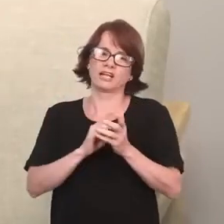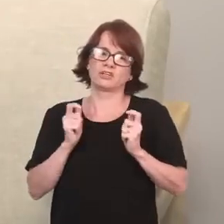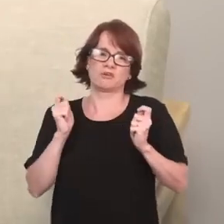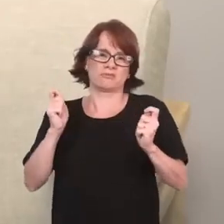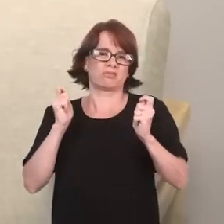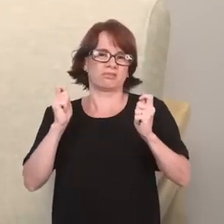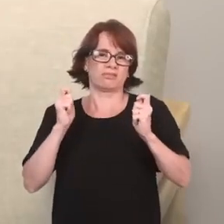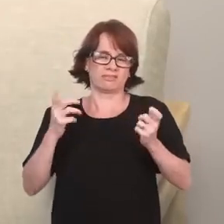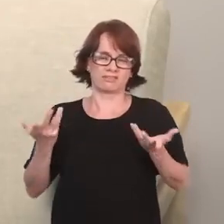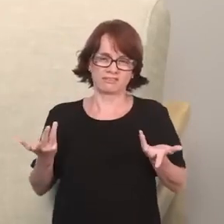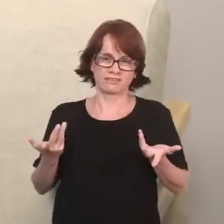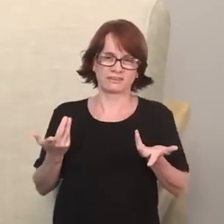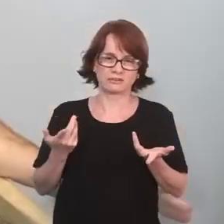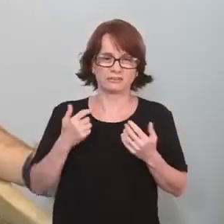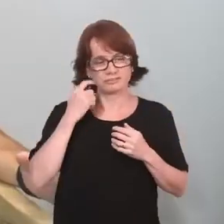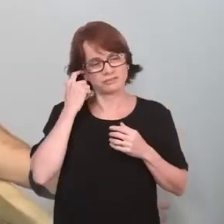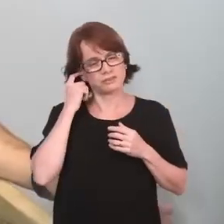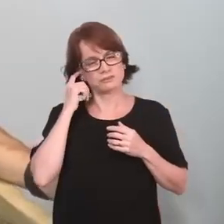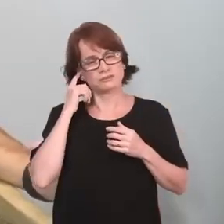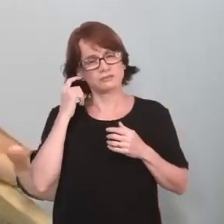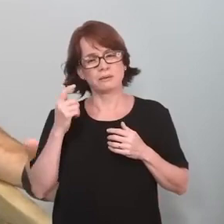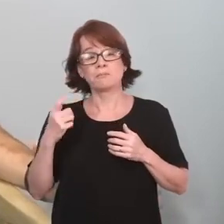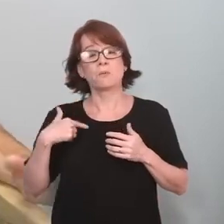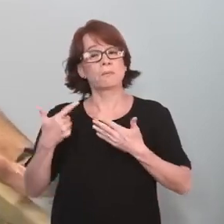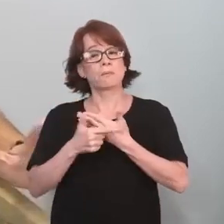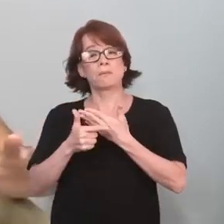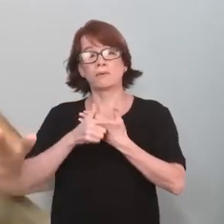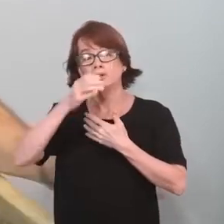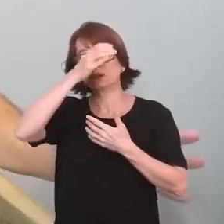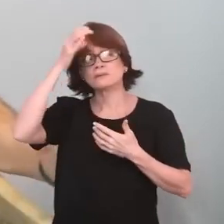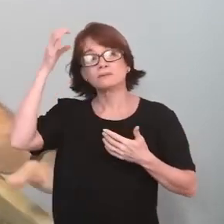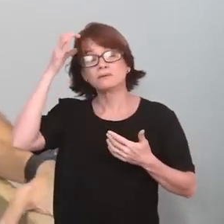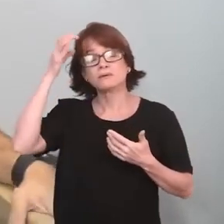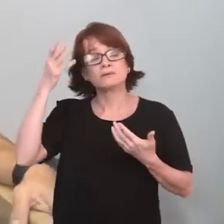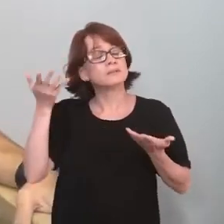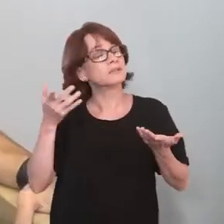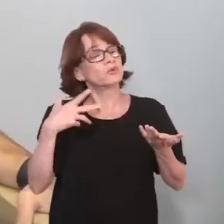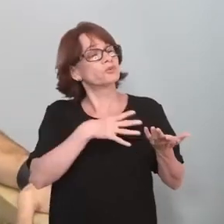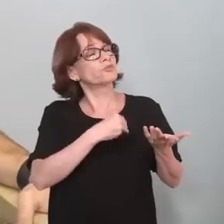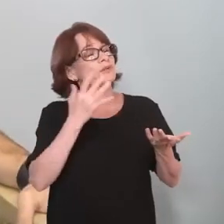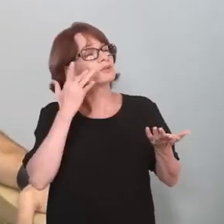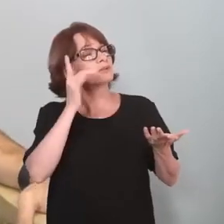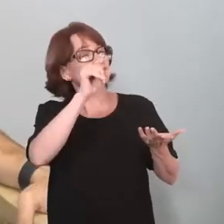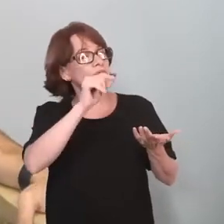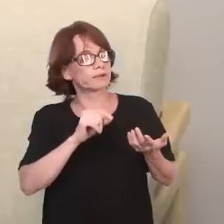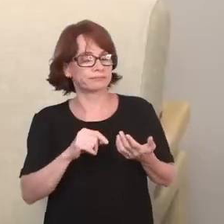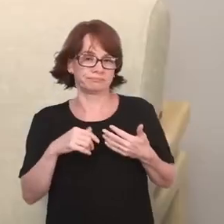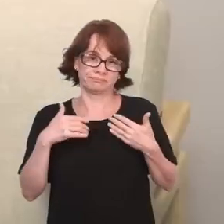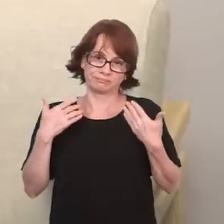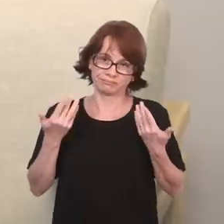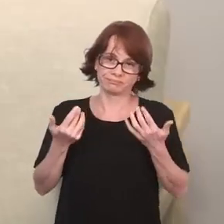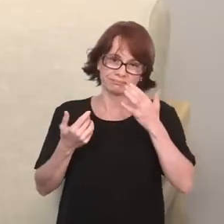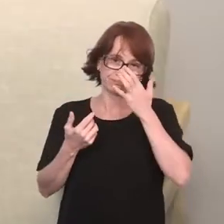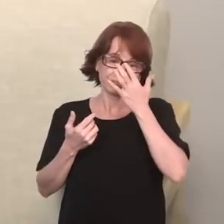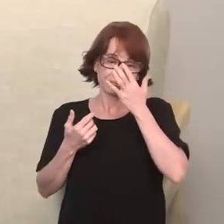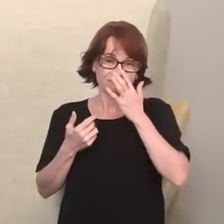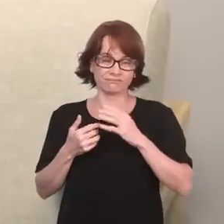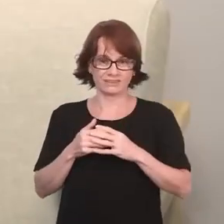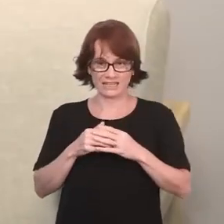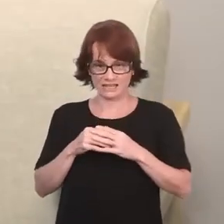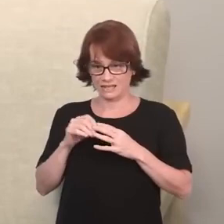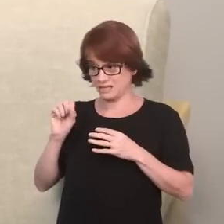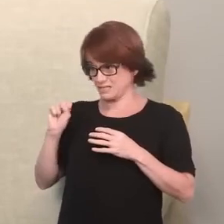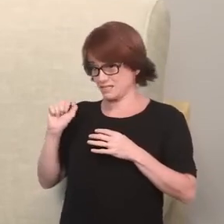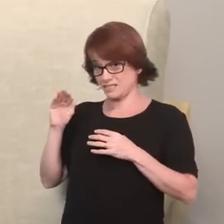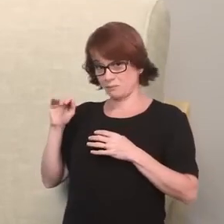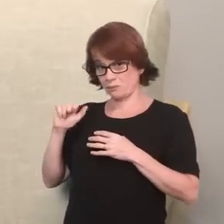ativista, achava que assim eu estaria fazendo o meu papel de cidadã. A essa altura, o que seus filhos achavam disso tudo? Bom, o Samuel, ele